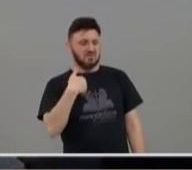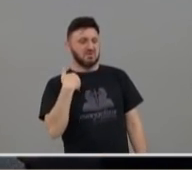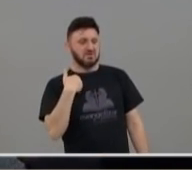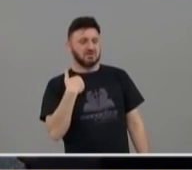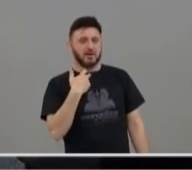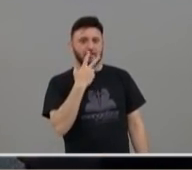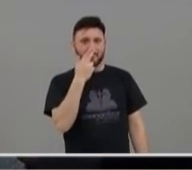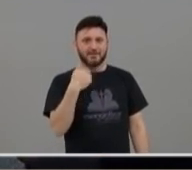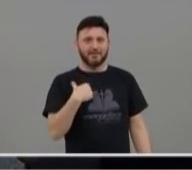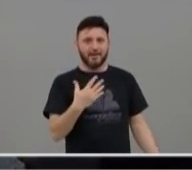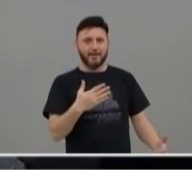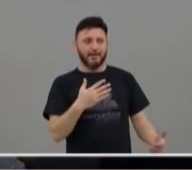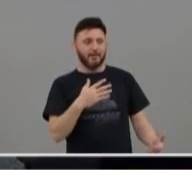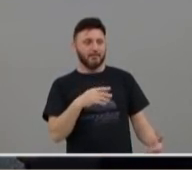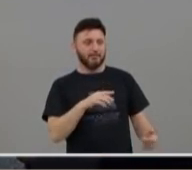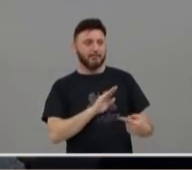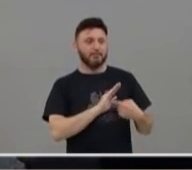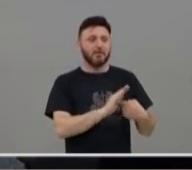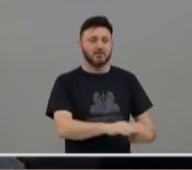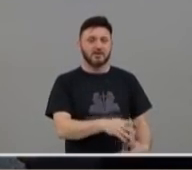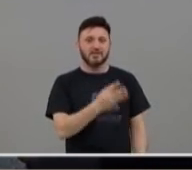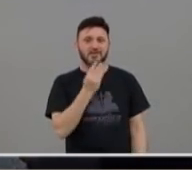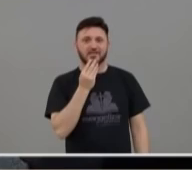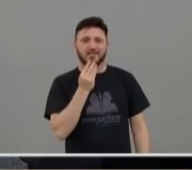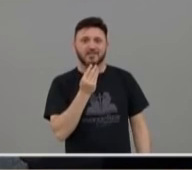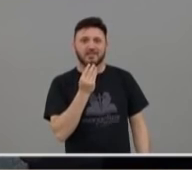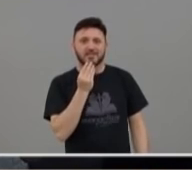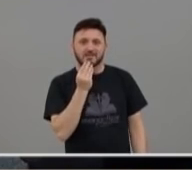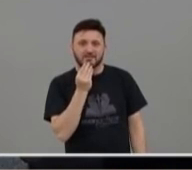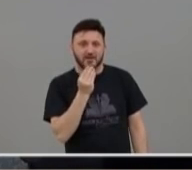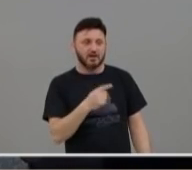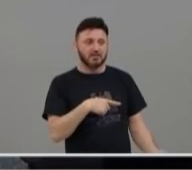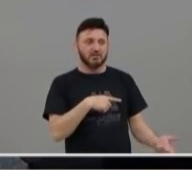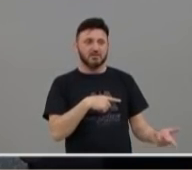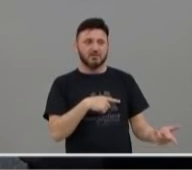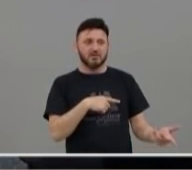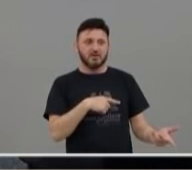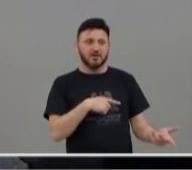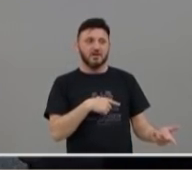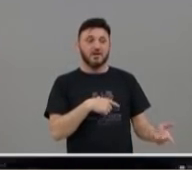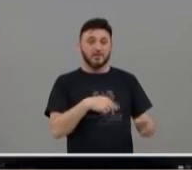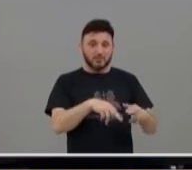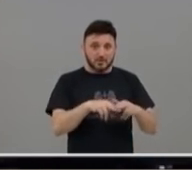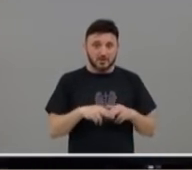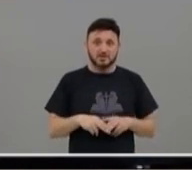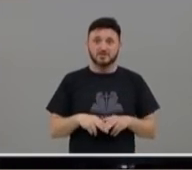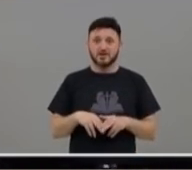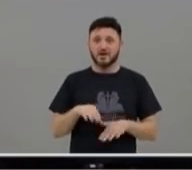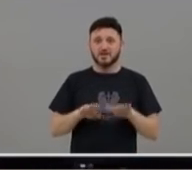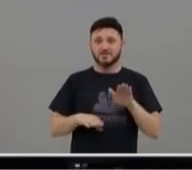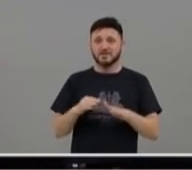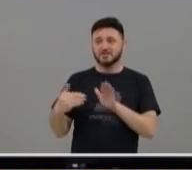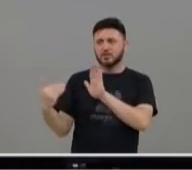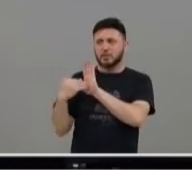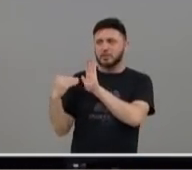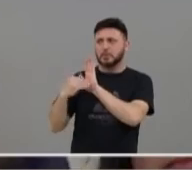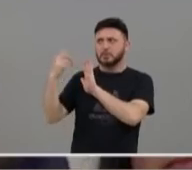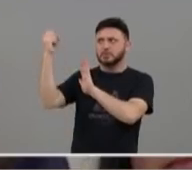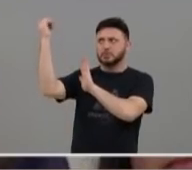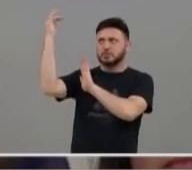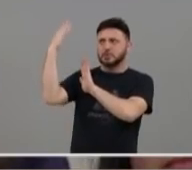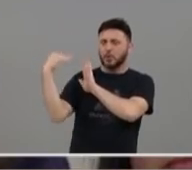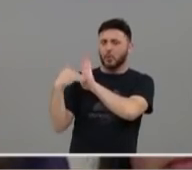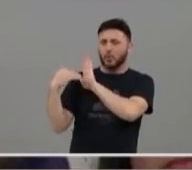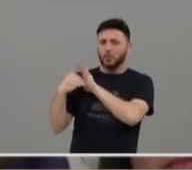ela aponta os defeitos sem nenhuma dó e aí impede muitas vezes a graça de Deus acontecer. Conhece gente assim?